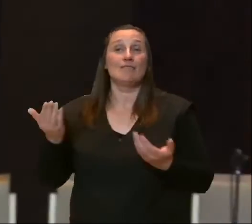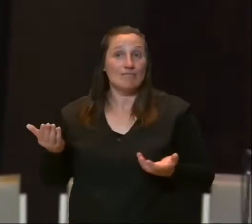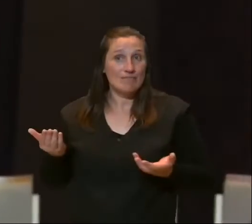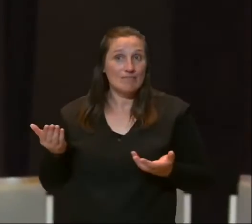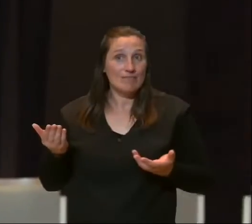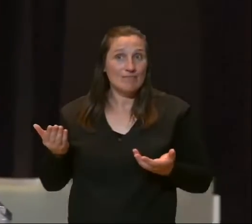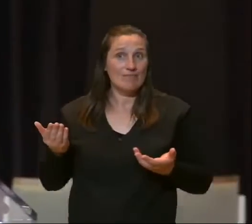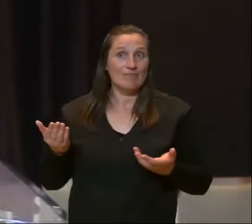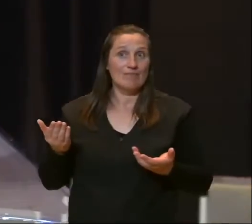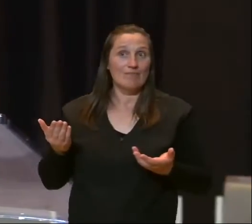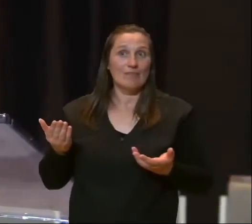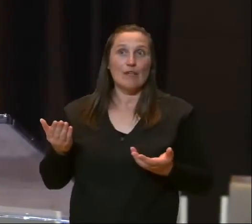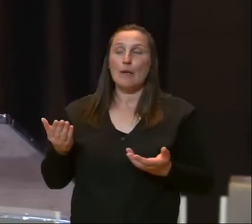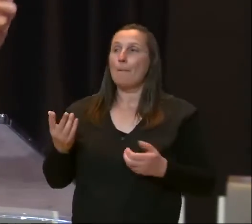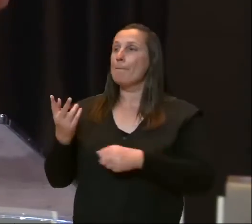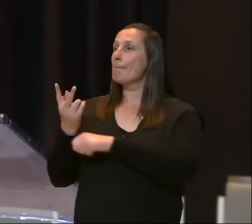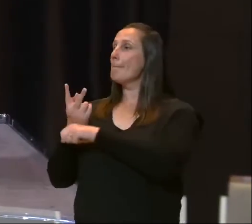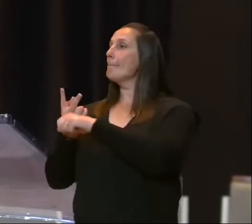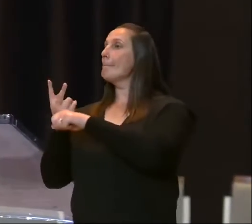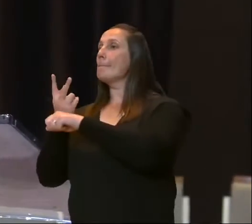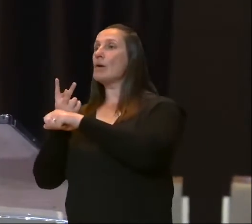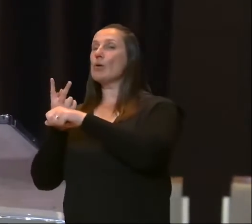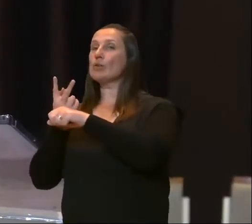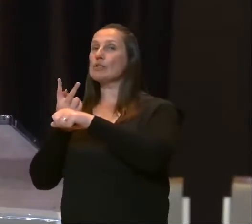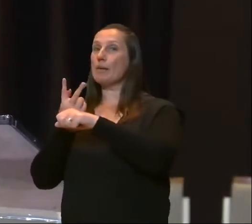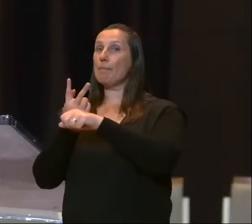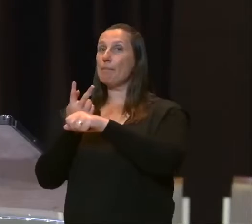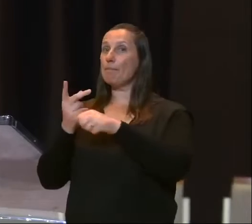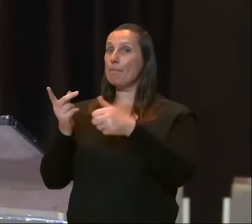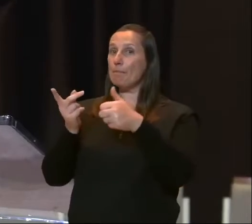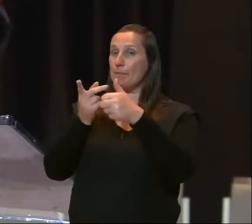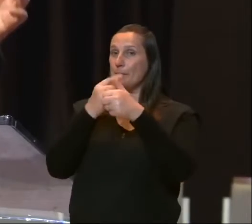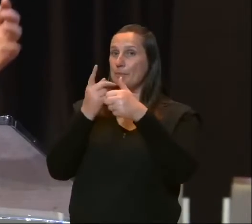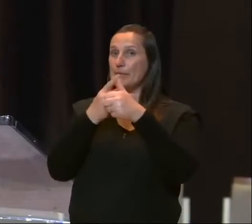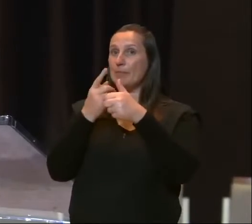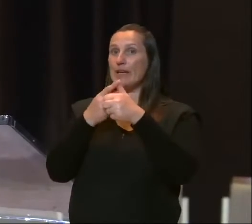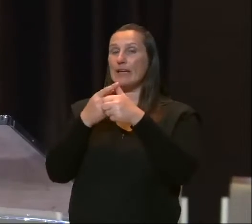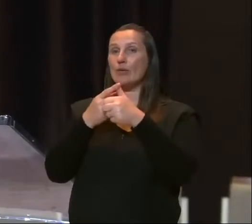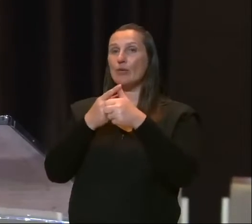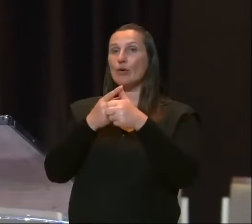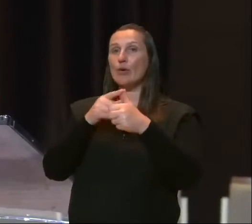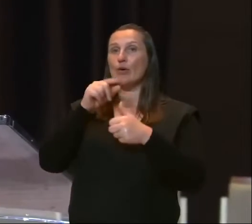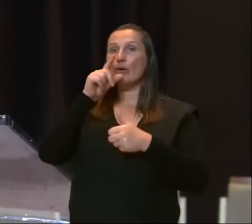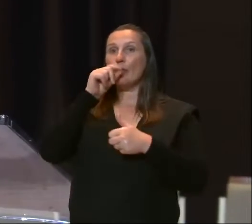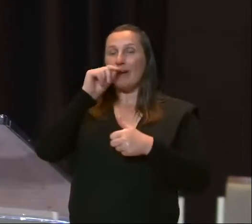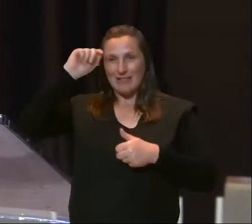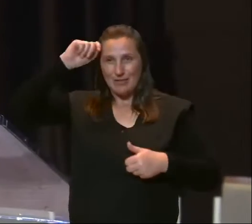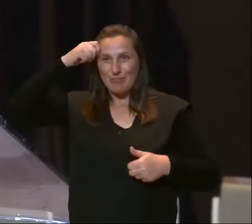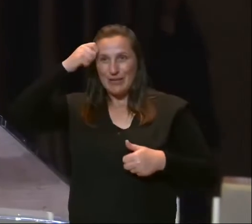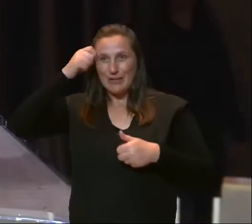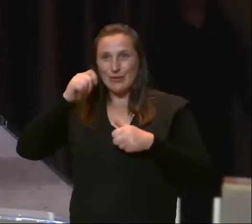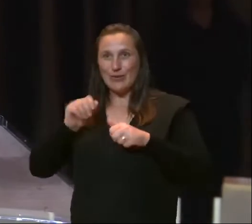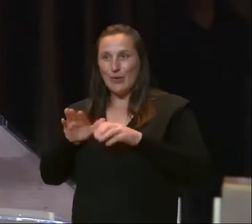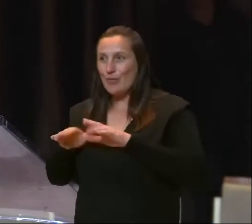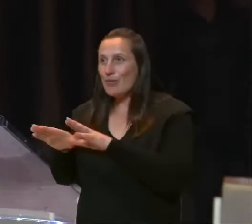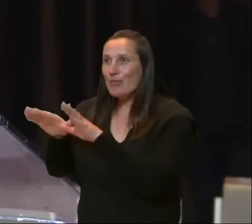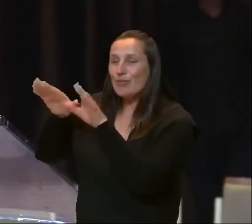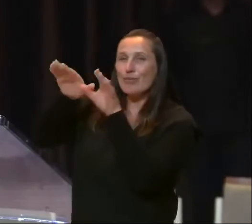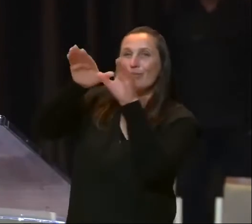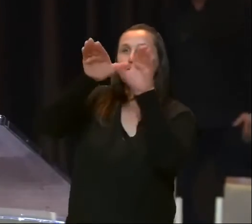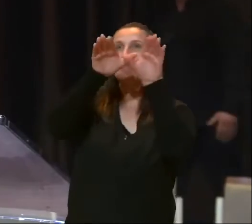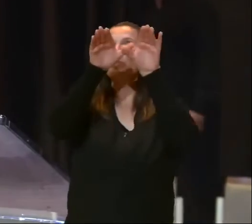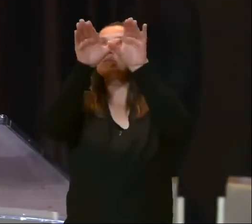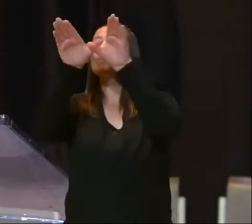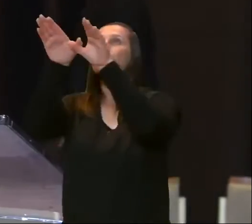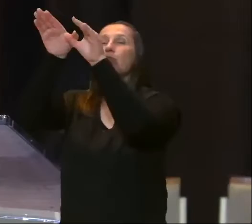Ele busca confirmações, ele primeiro joga o corvo pela janela. O corvo vem e não volta